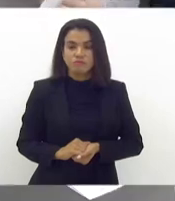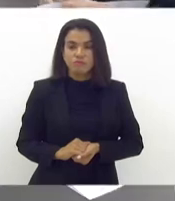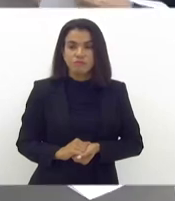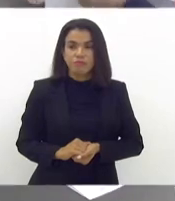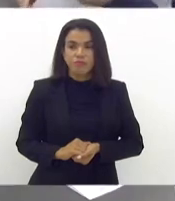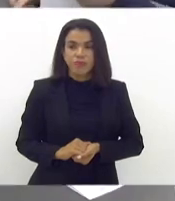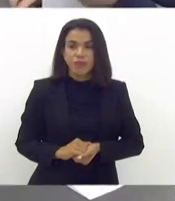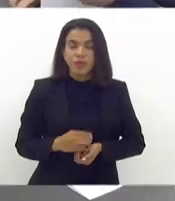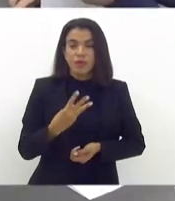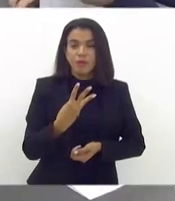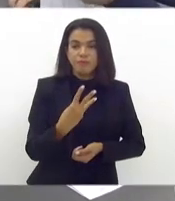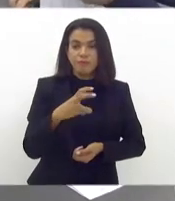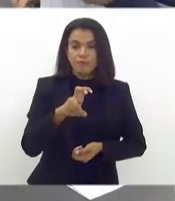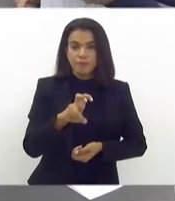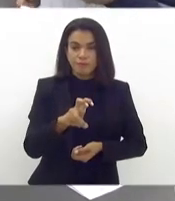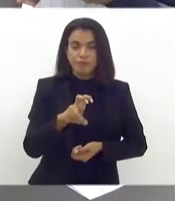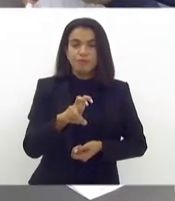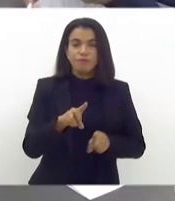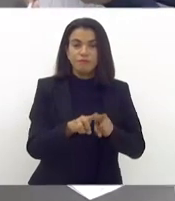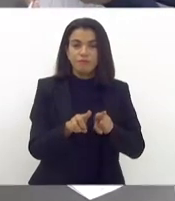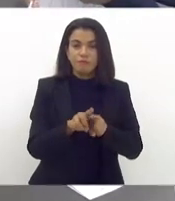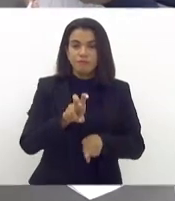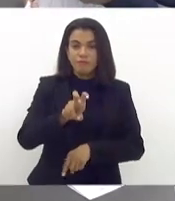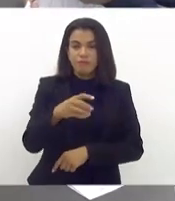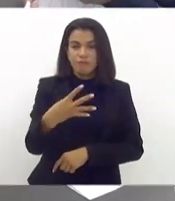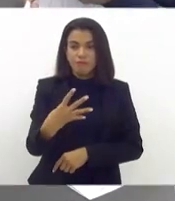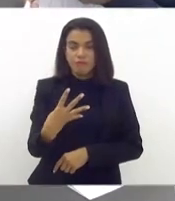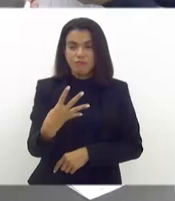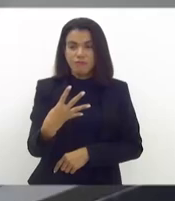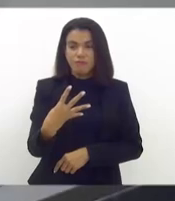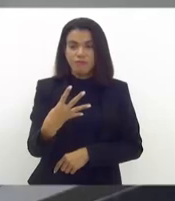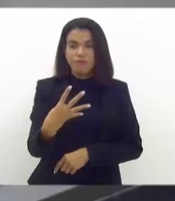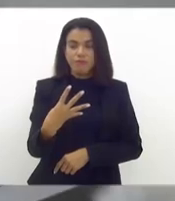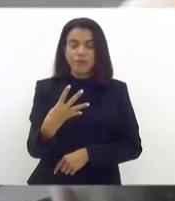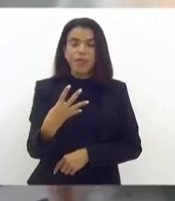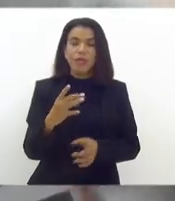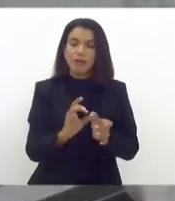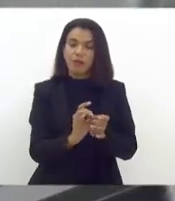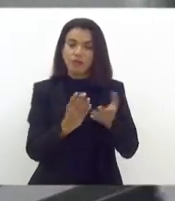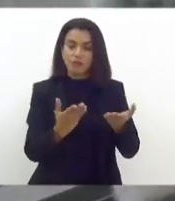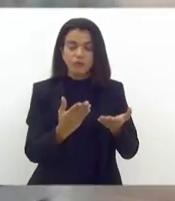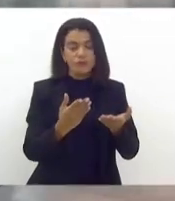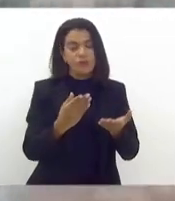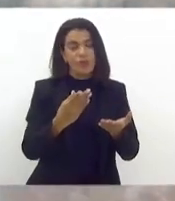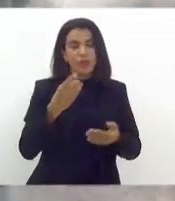chamar os projetos 35 e 54 e deferir a vista ao gabinete do deputado Luiz